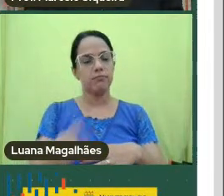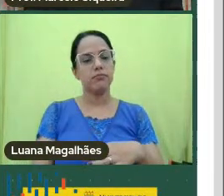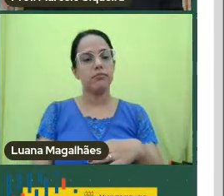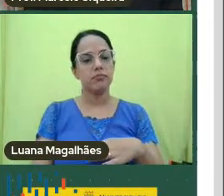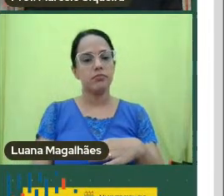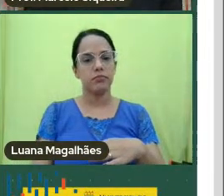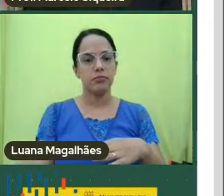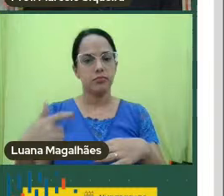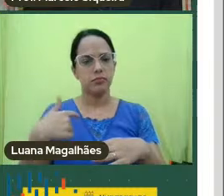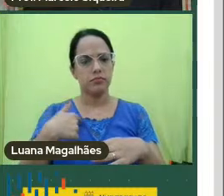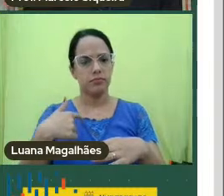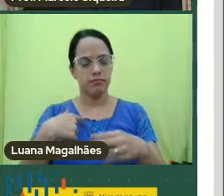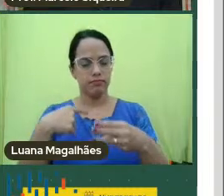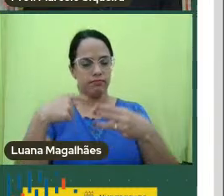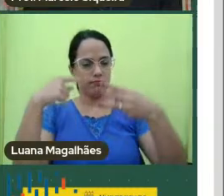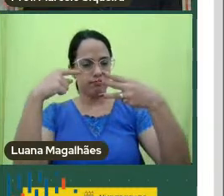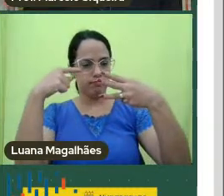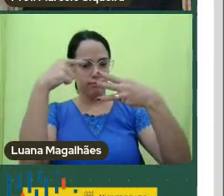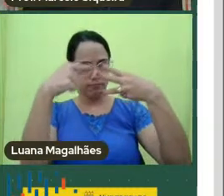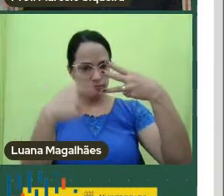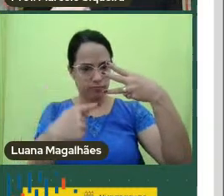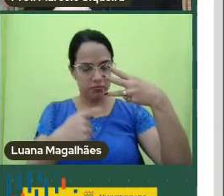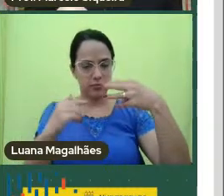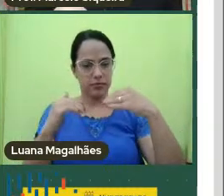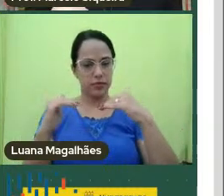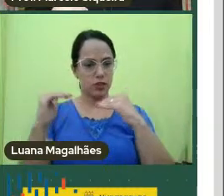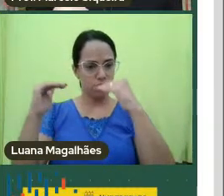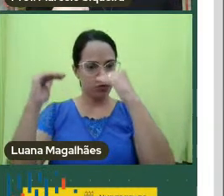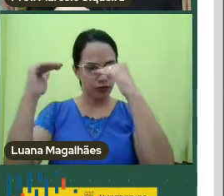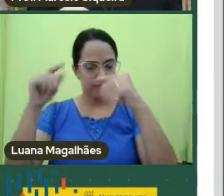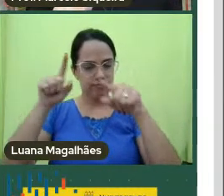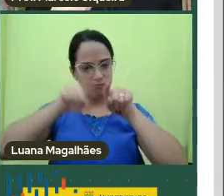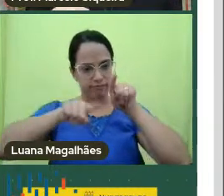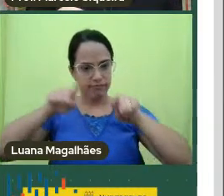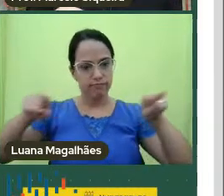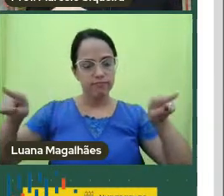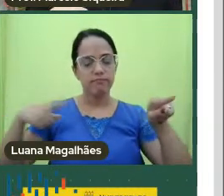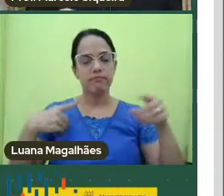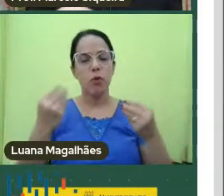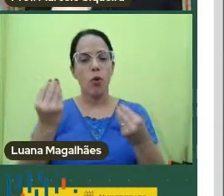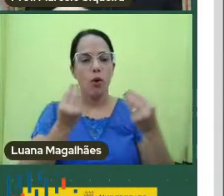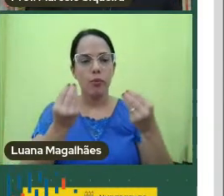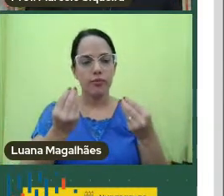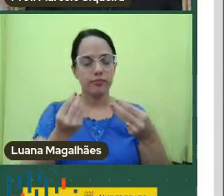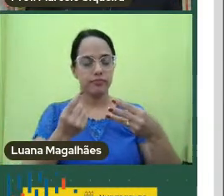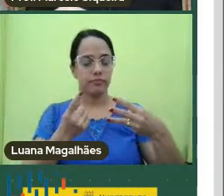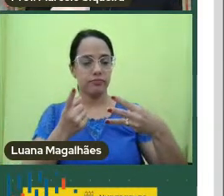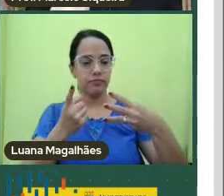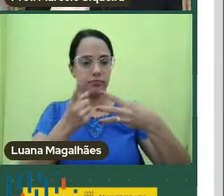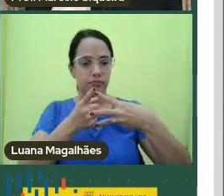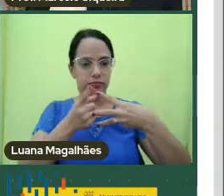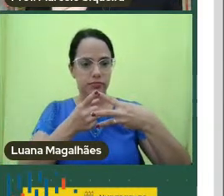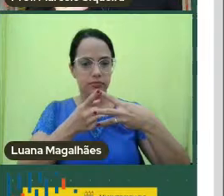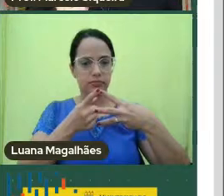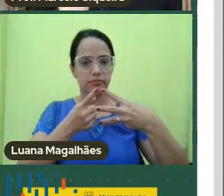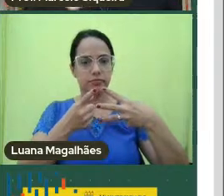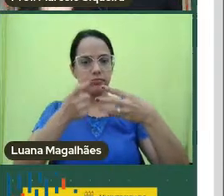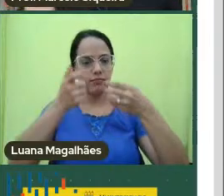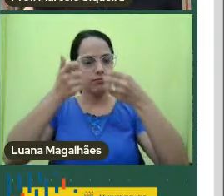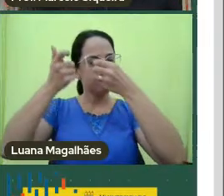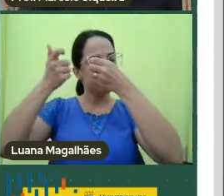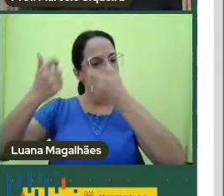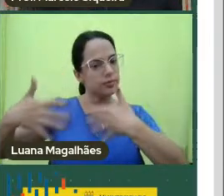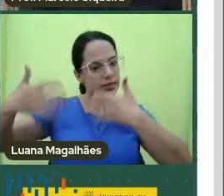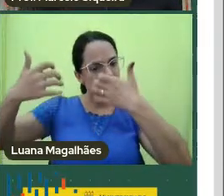Ele enumera em três níveis de observação. O primeiro é o nível da descrição, é o pré-iconográfico. Ou seja,